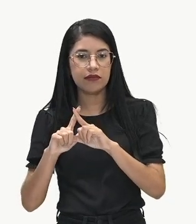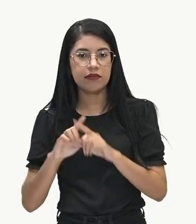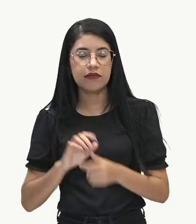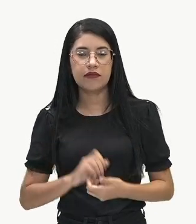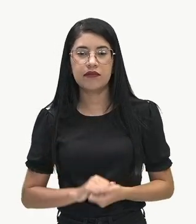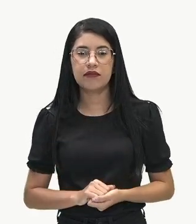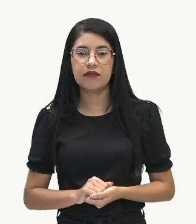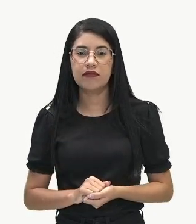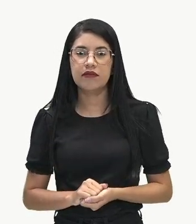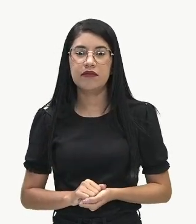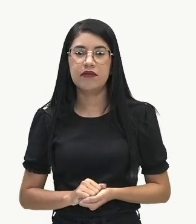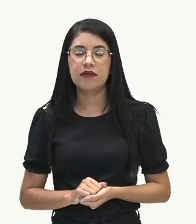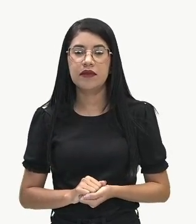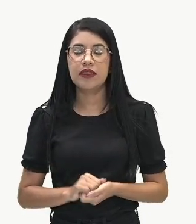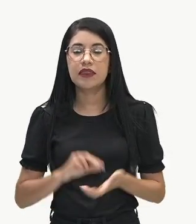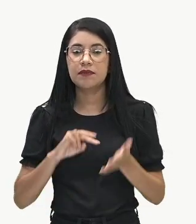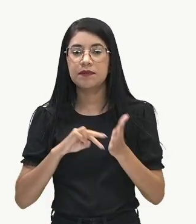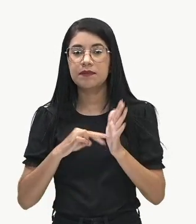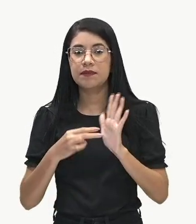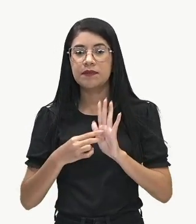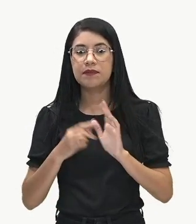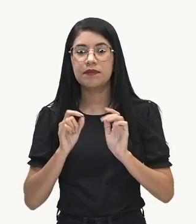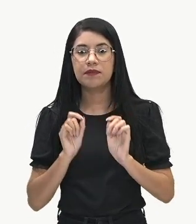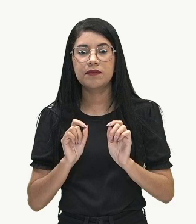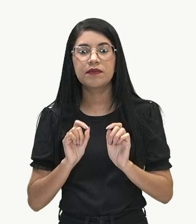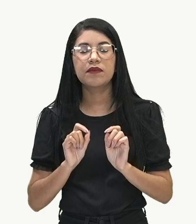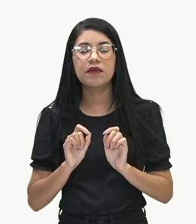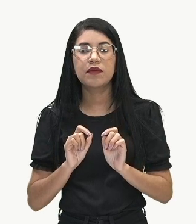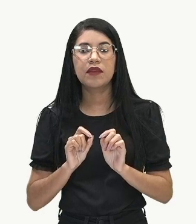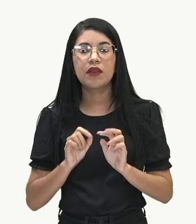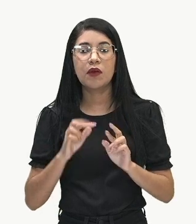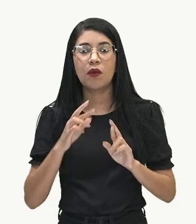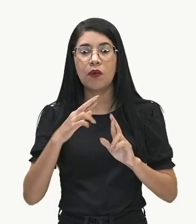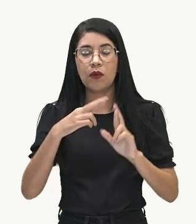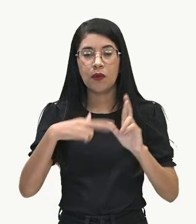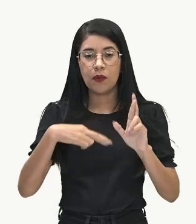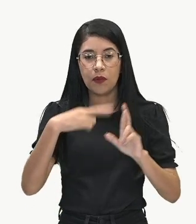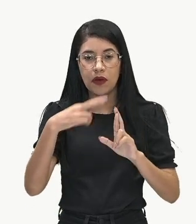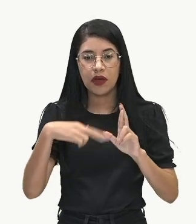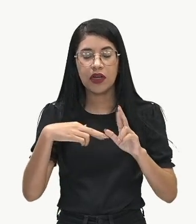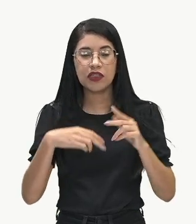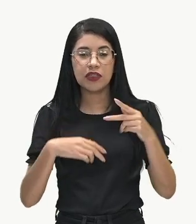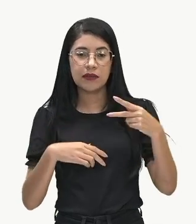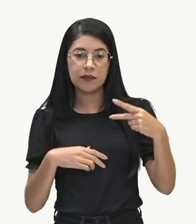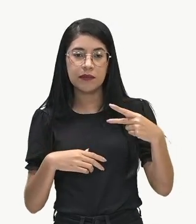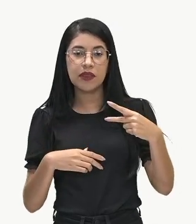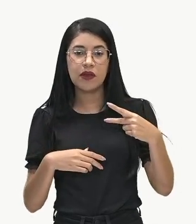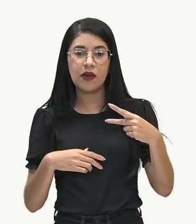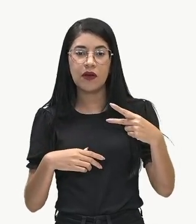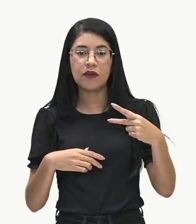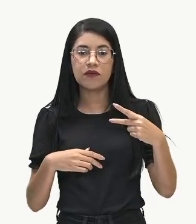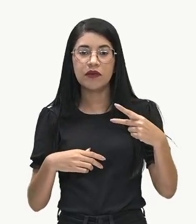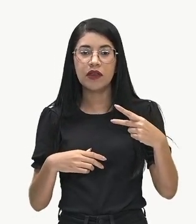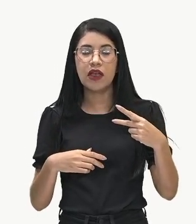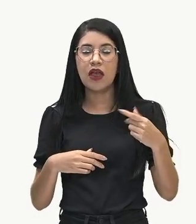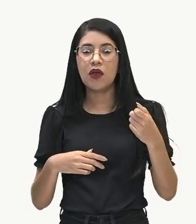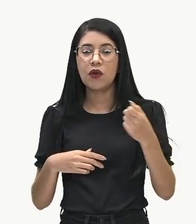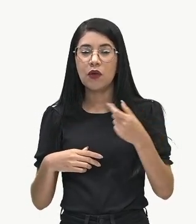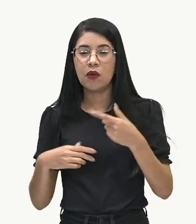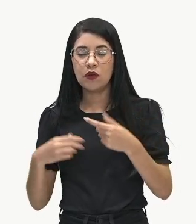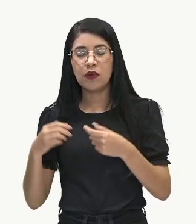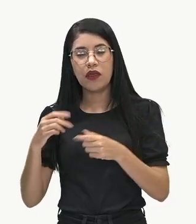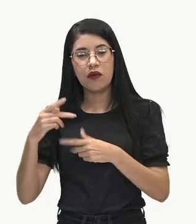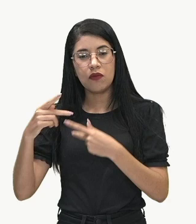nesse exemplo, significa que o reagente é maior do que o produto,